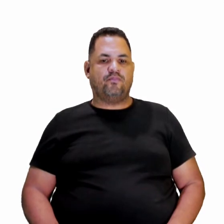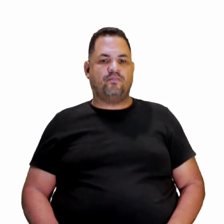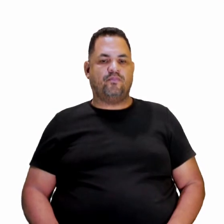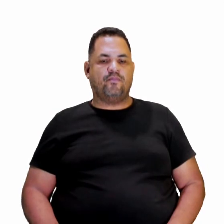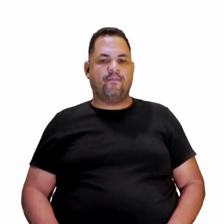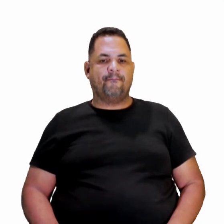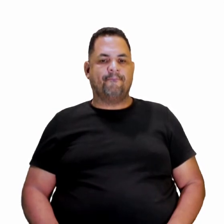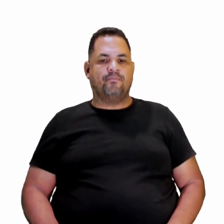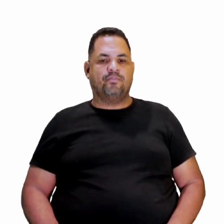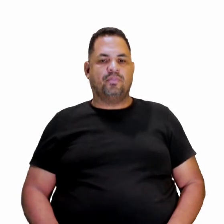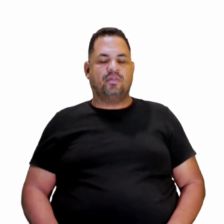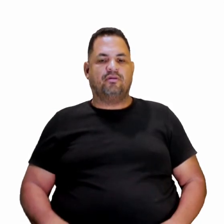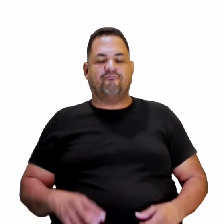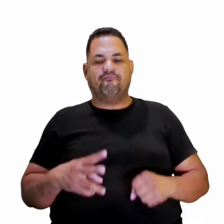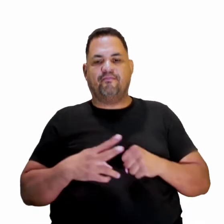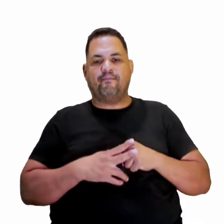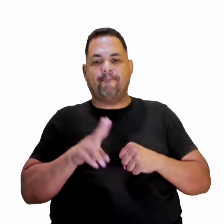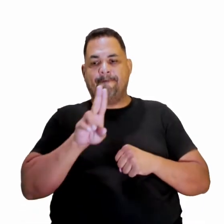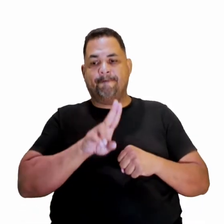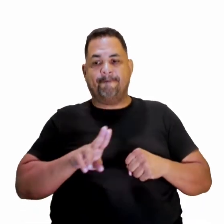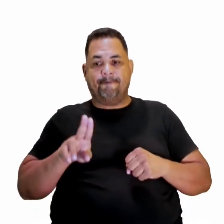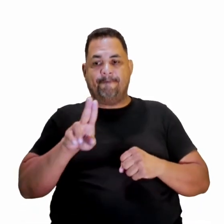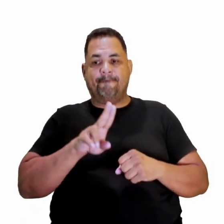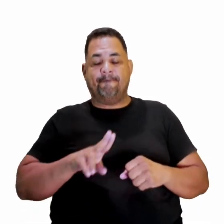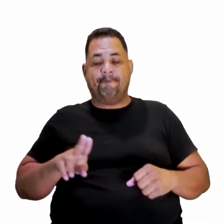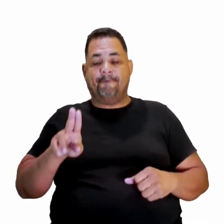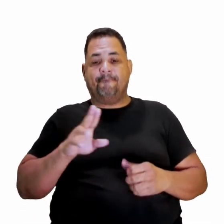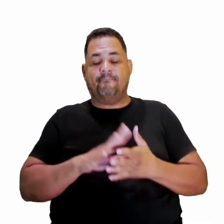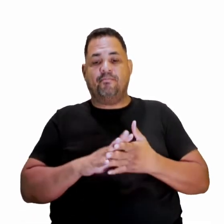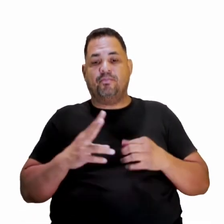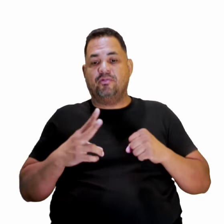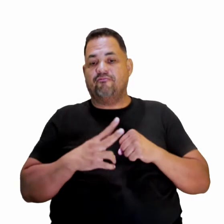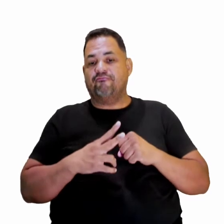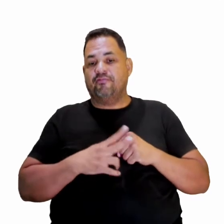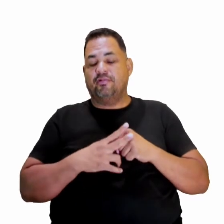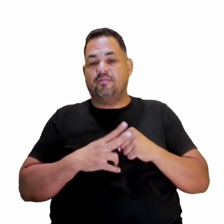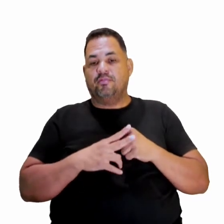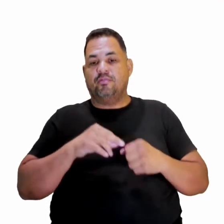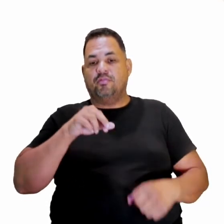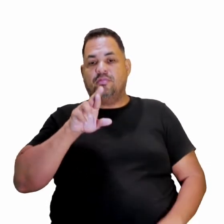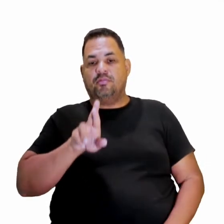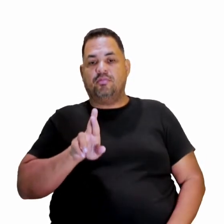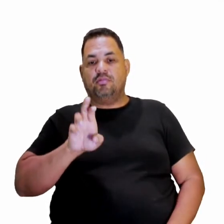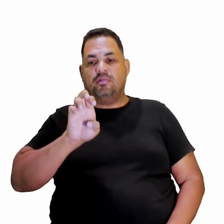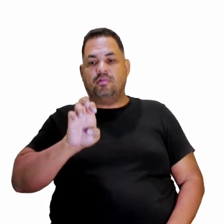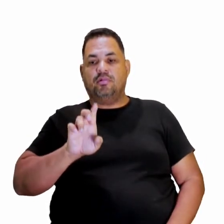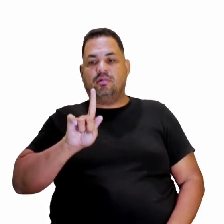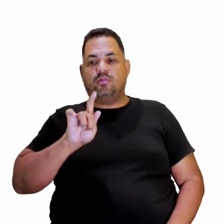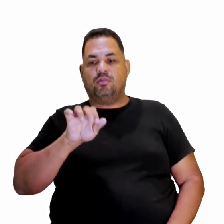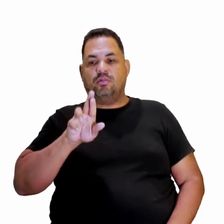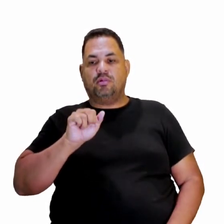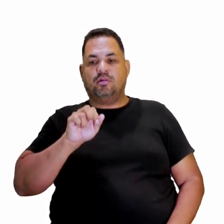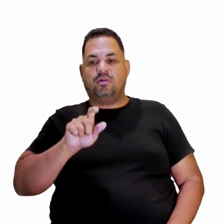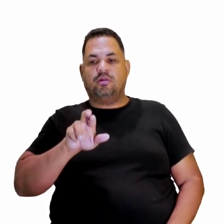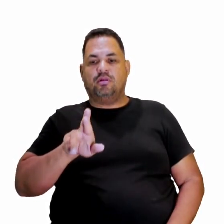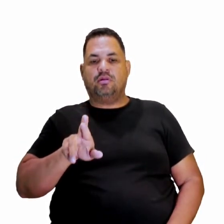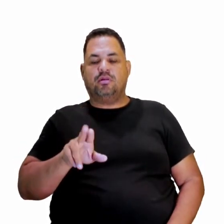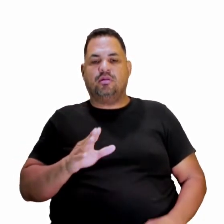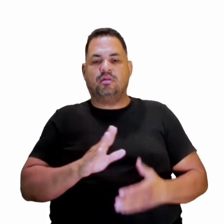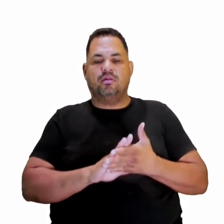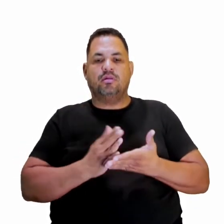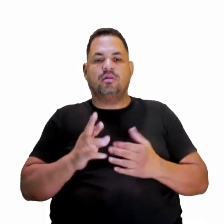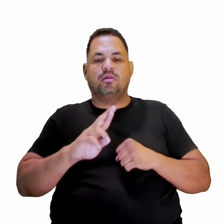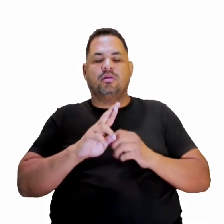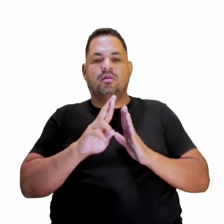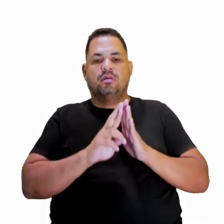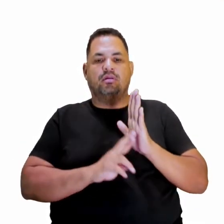Use, do verbo usar, é um verbo regular. Então, passa para cá naquela regra que onde eu coloco o